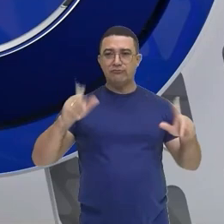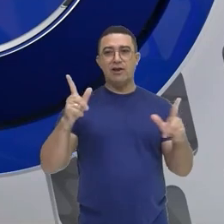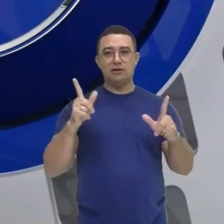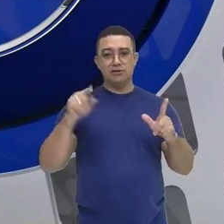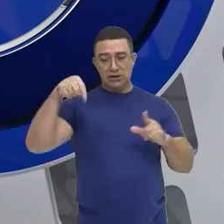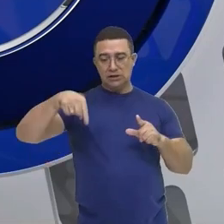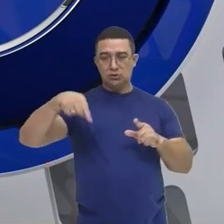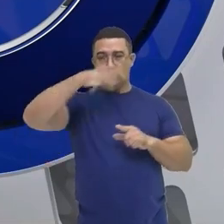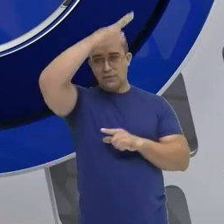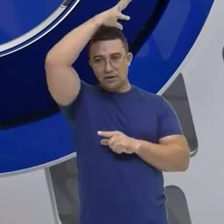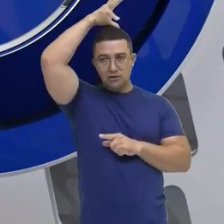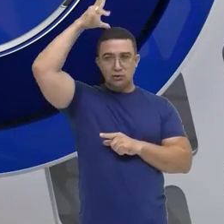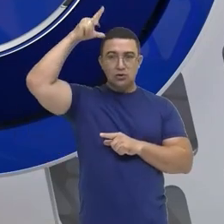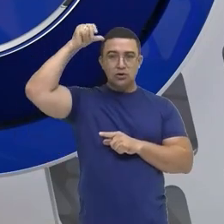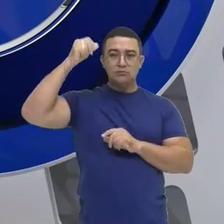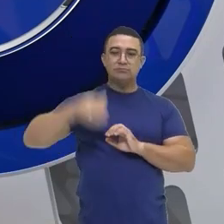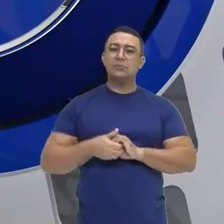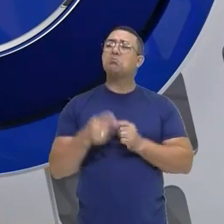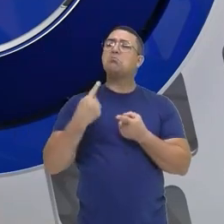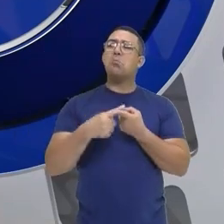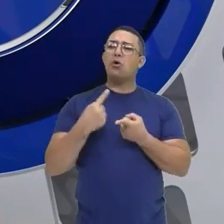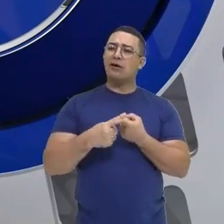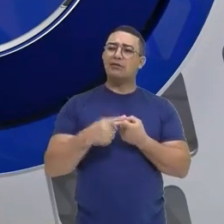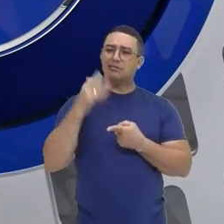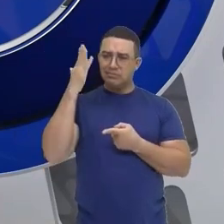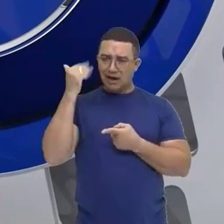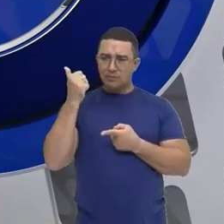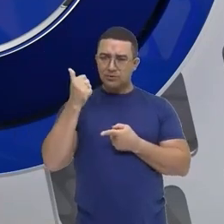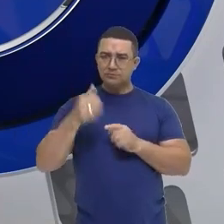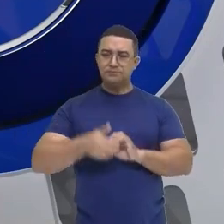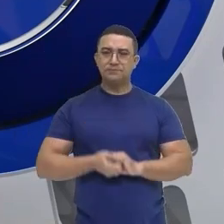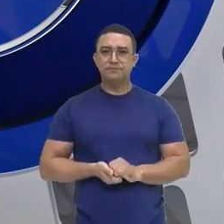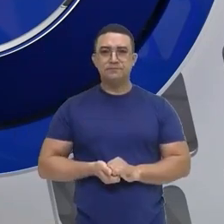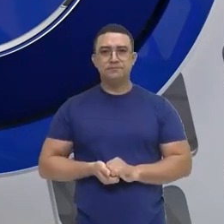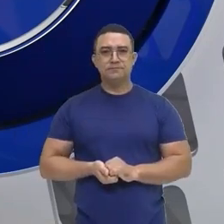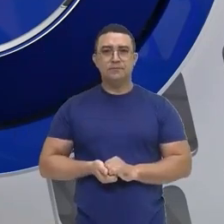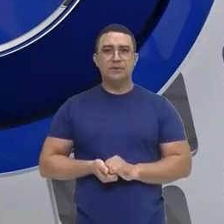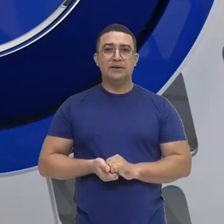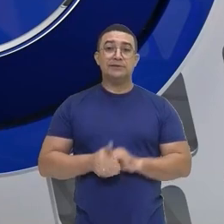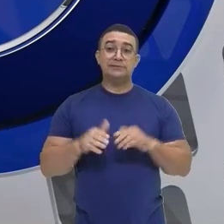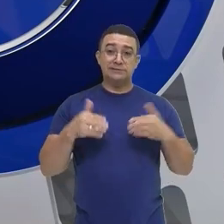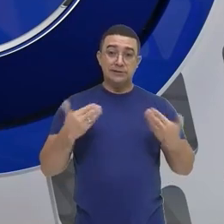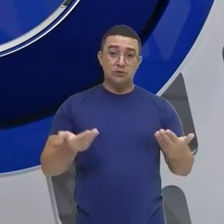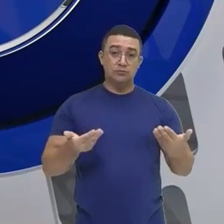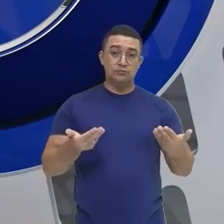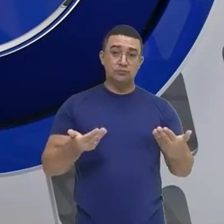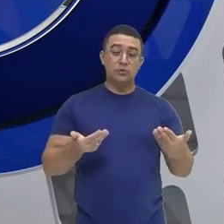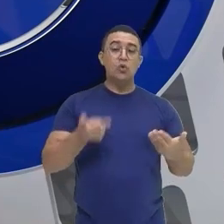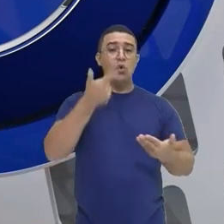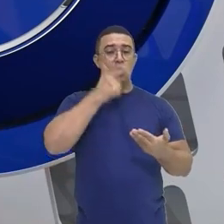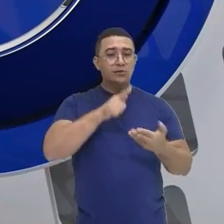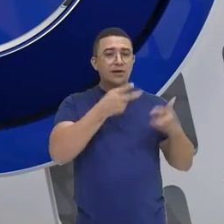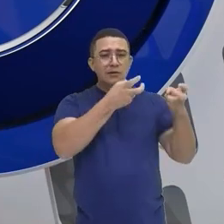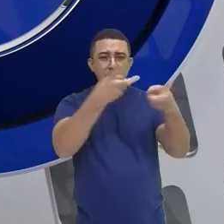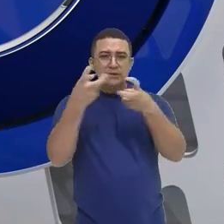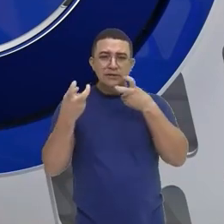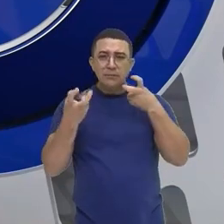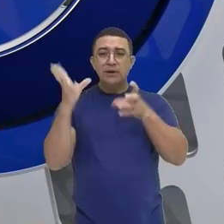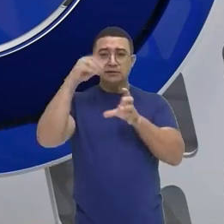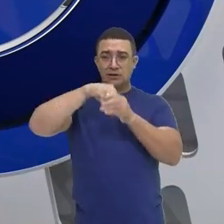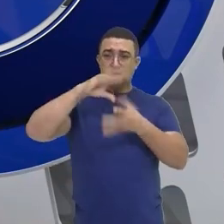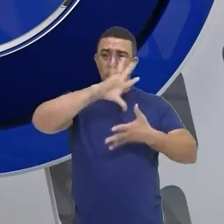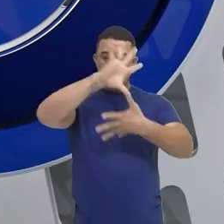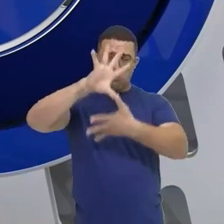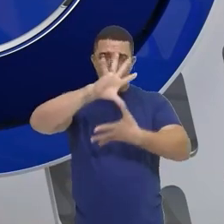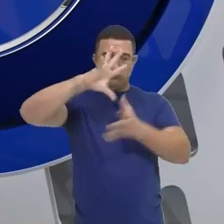daqui. Vocês sabem o porquê disso, né? Então, a gente tem justamente essa questão que a gente consegue observar aí no